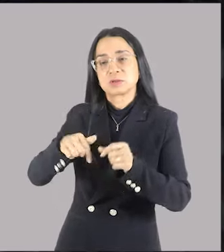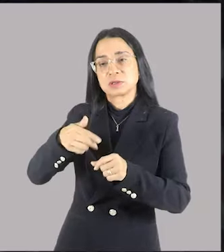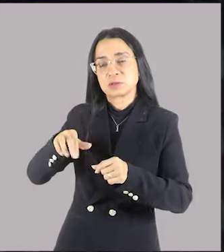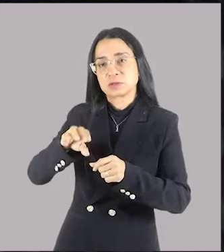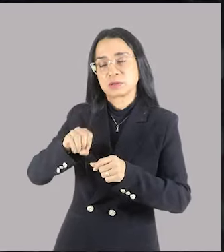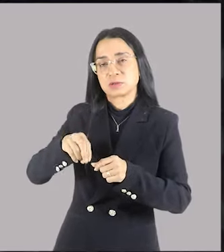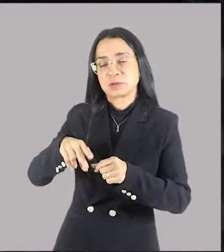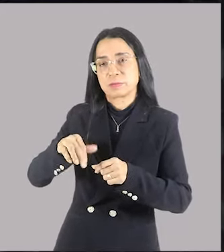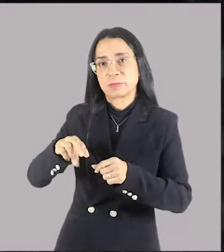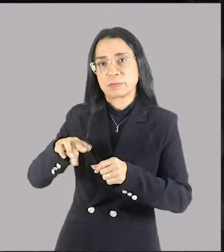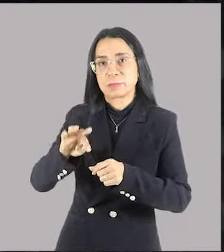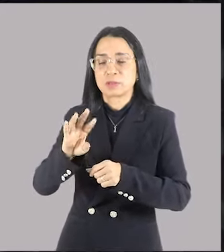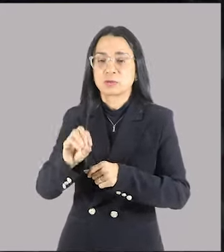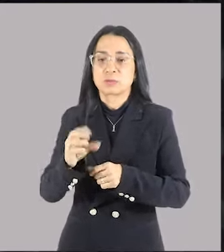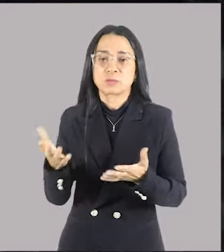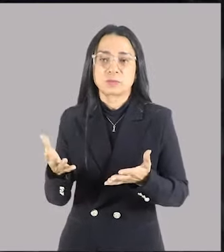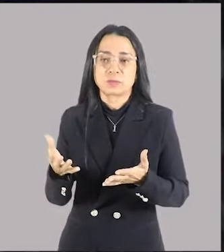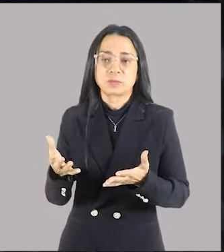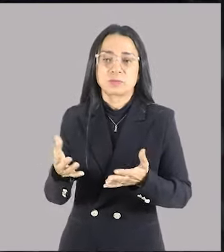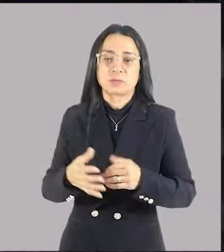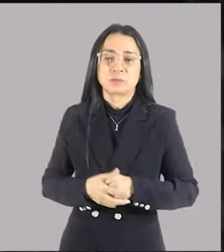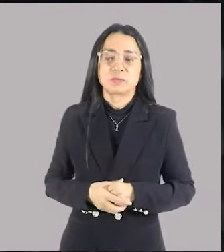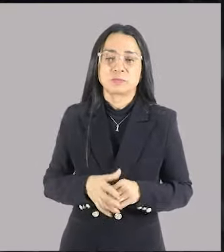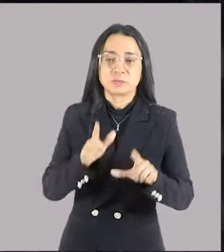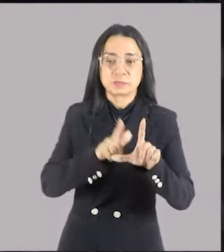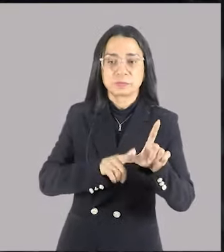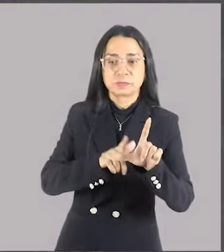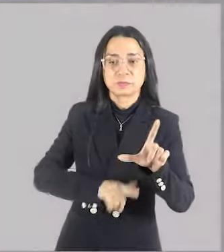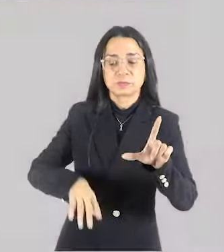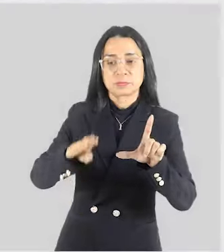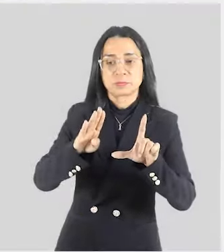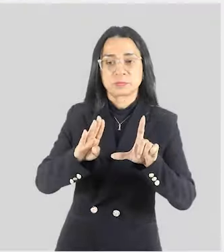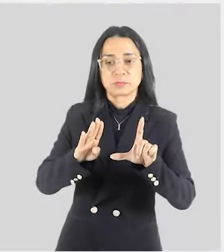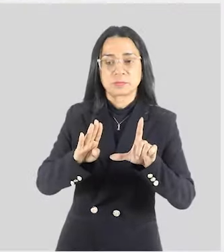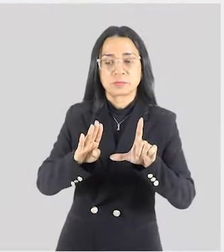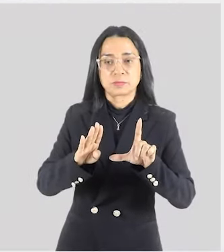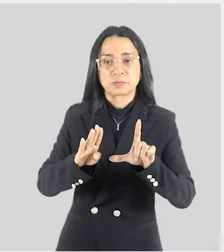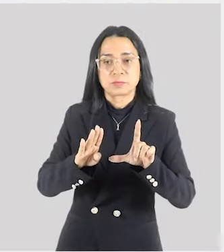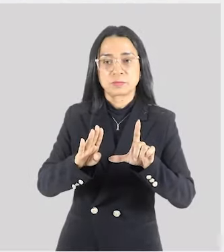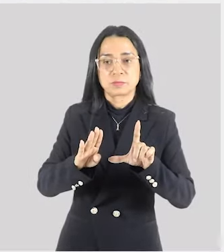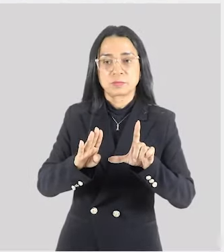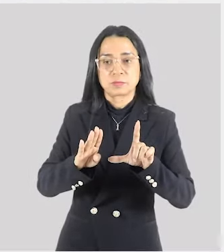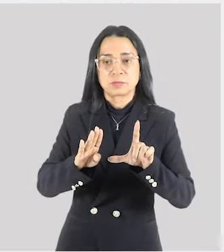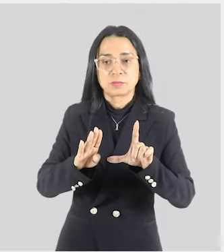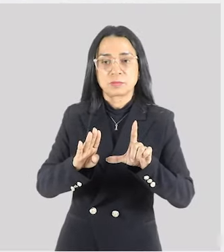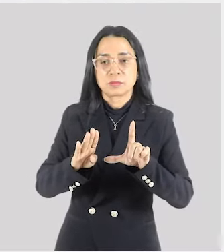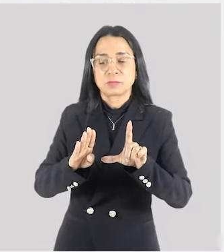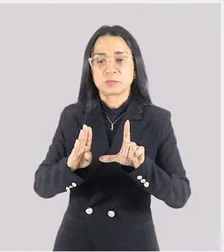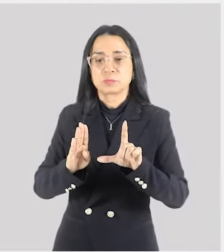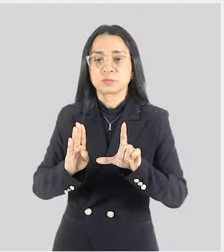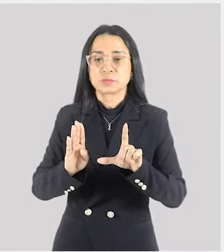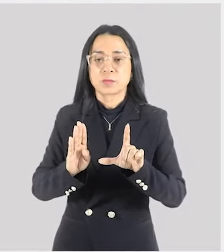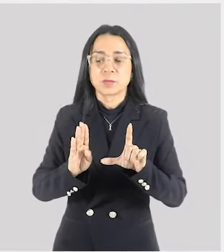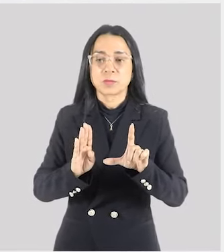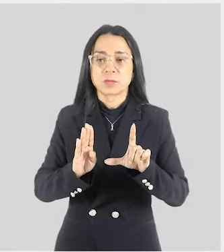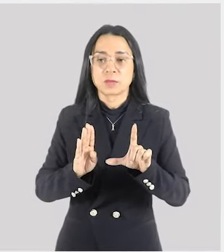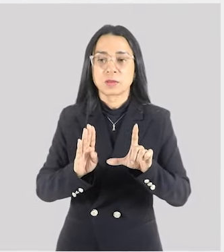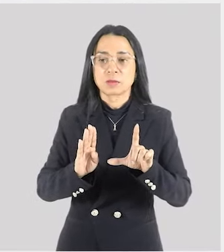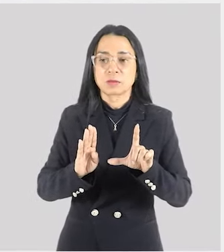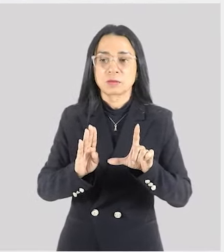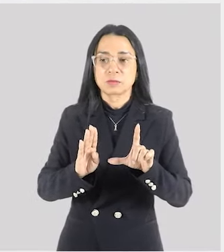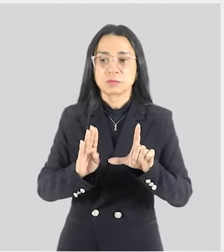nenhuma para exercer ali função técnica letra b a letra a questão correta letra B é adequada a criação de um